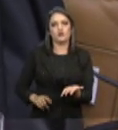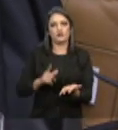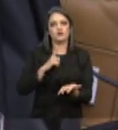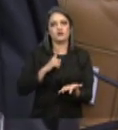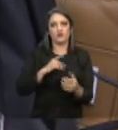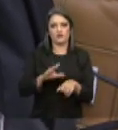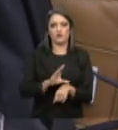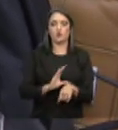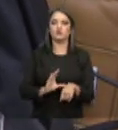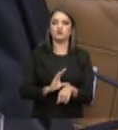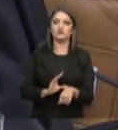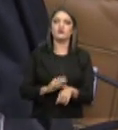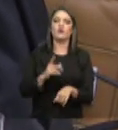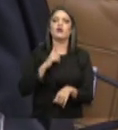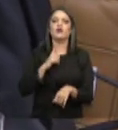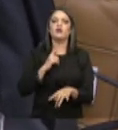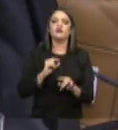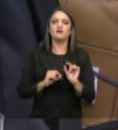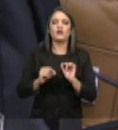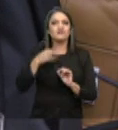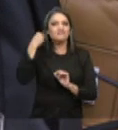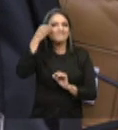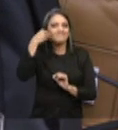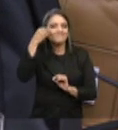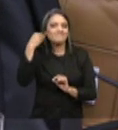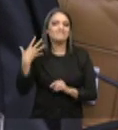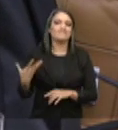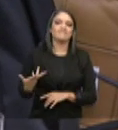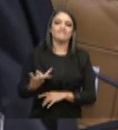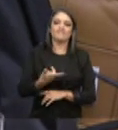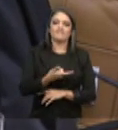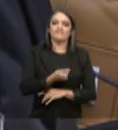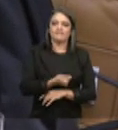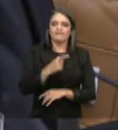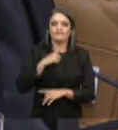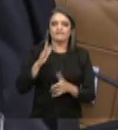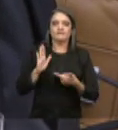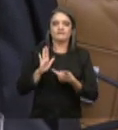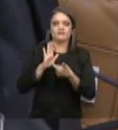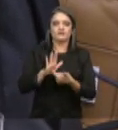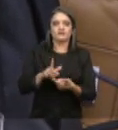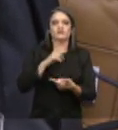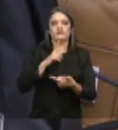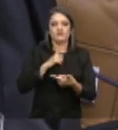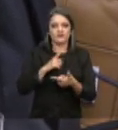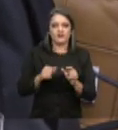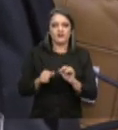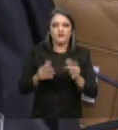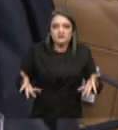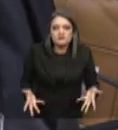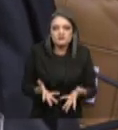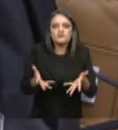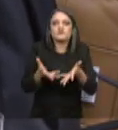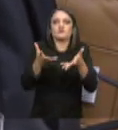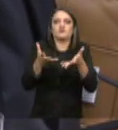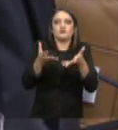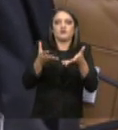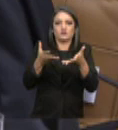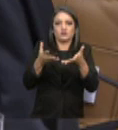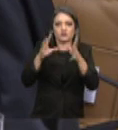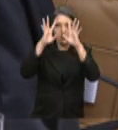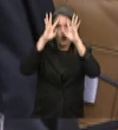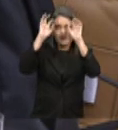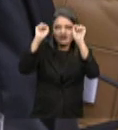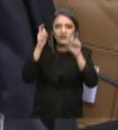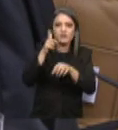Constituição guardam rica experiência a revelar que ele moveu o Tribunal a encontrar